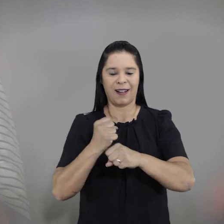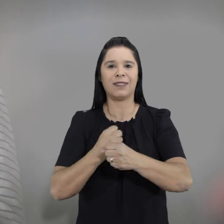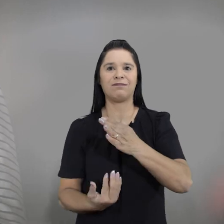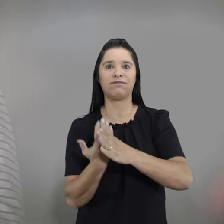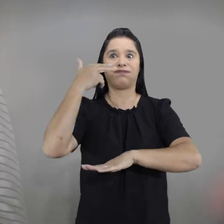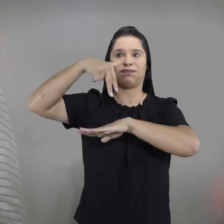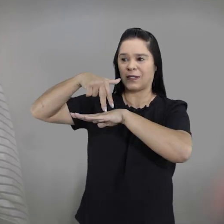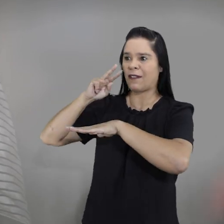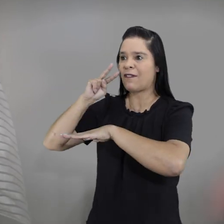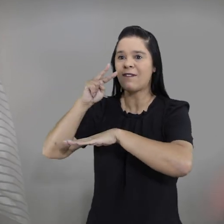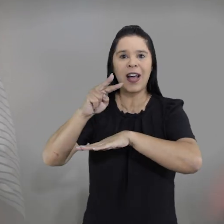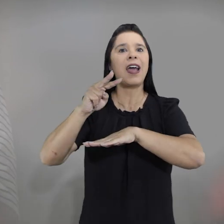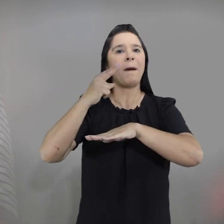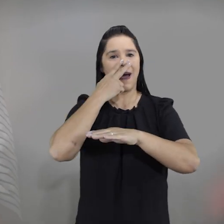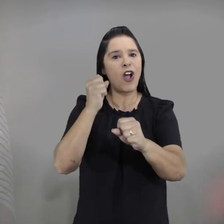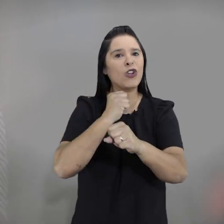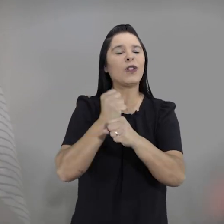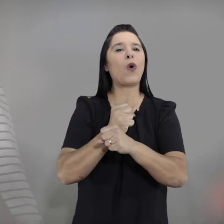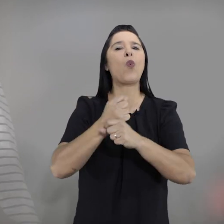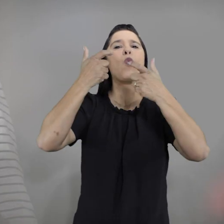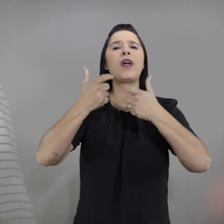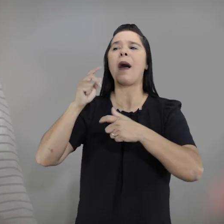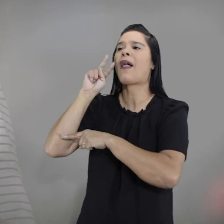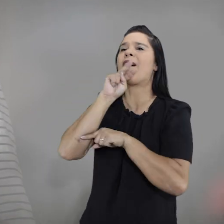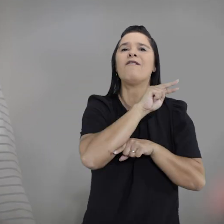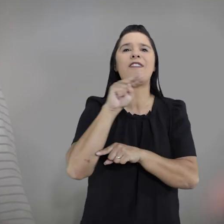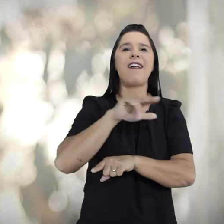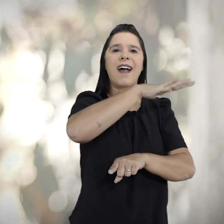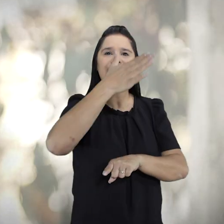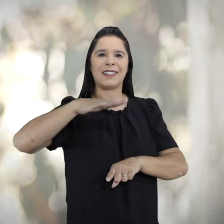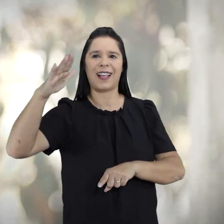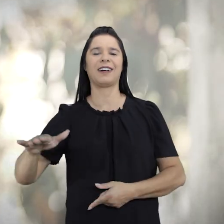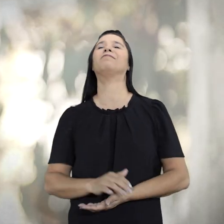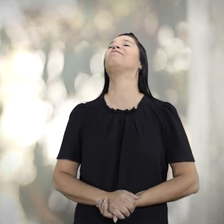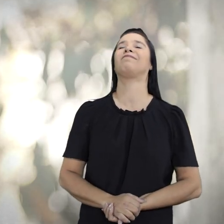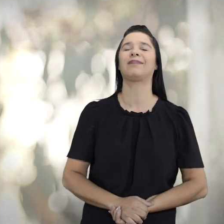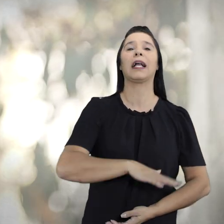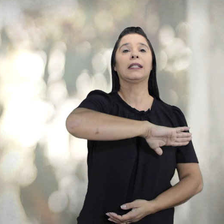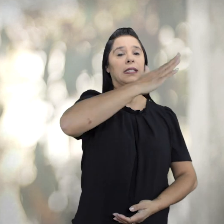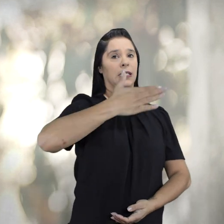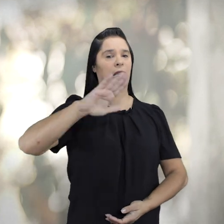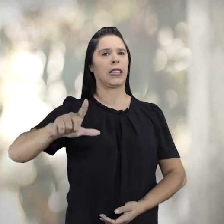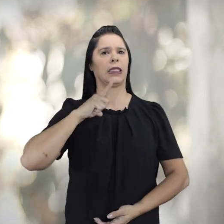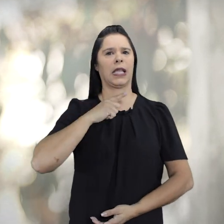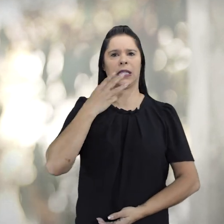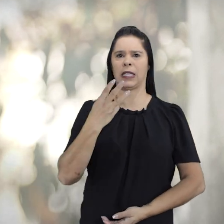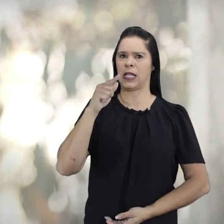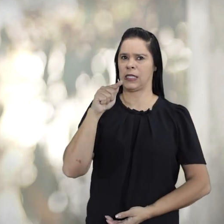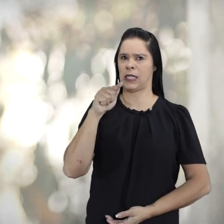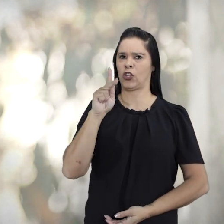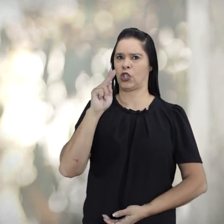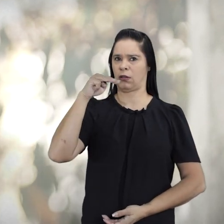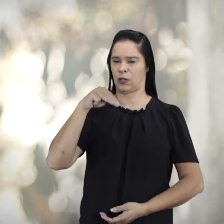foi concebida como também um ponto de contemplação dessa serra. A serra ela, né, tem